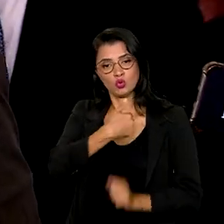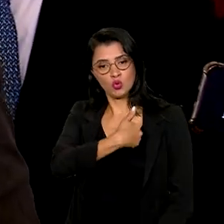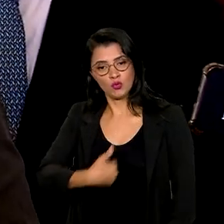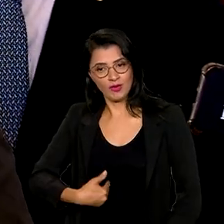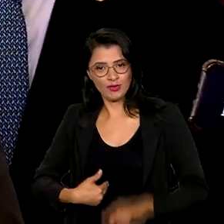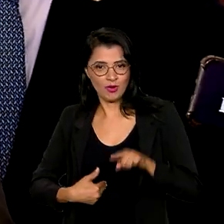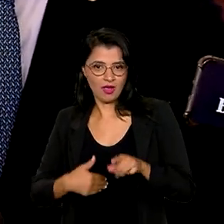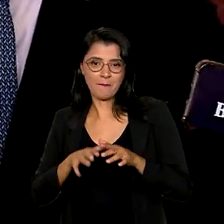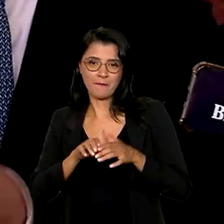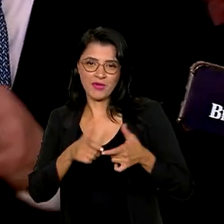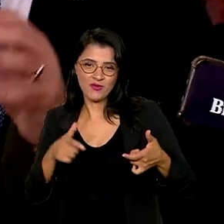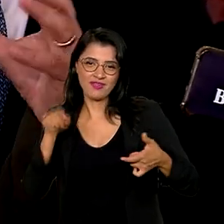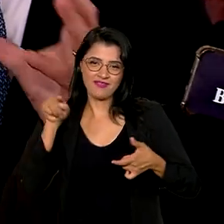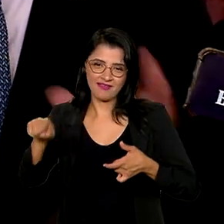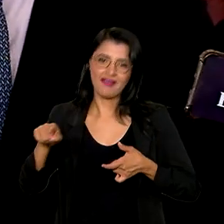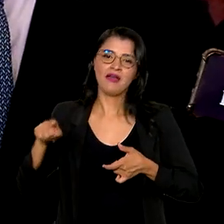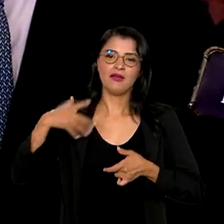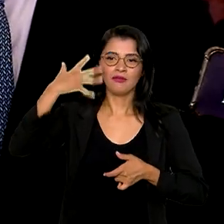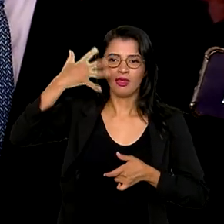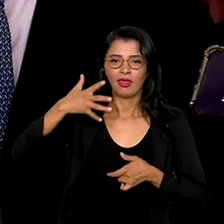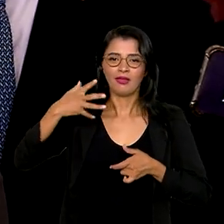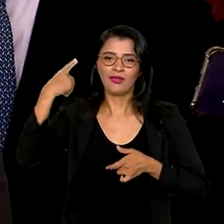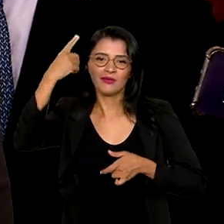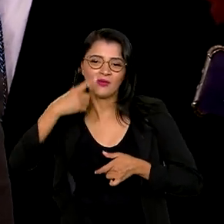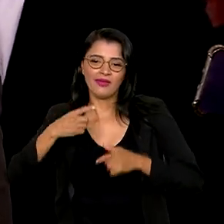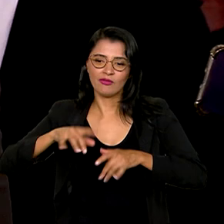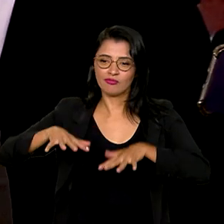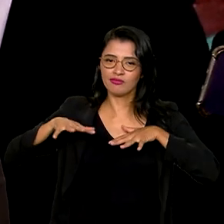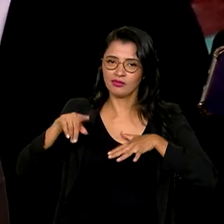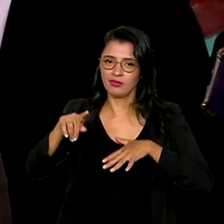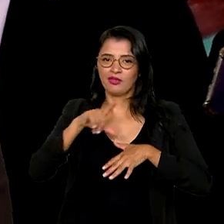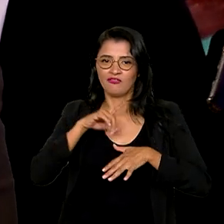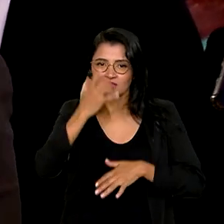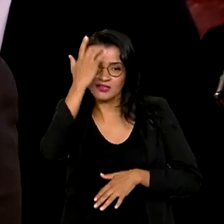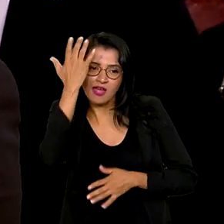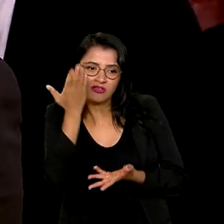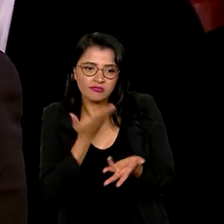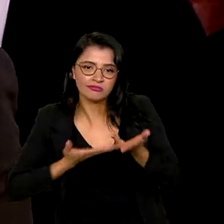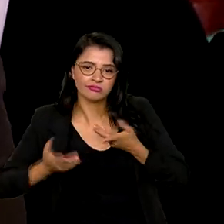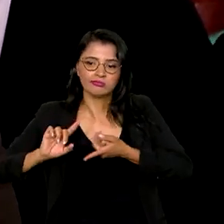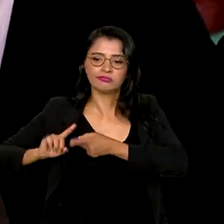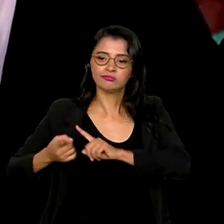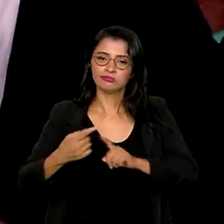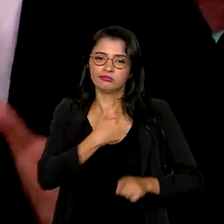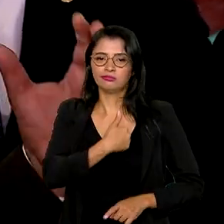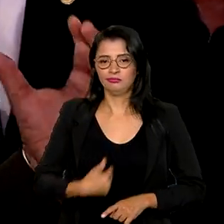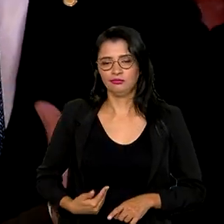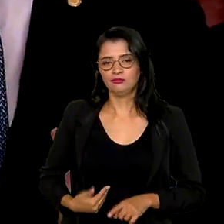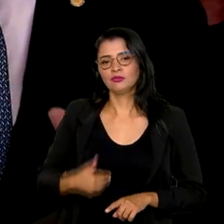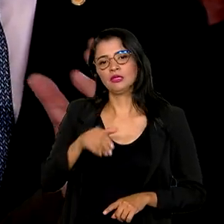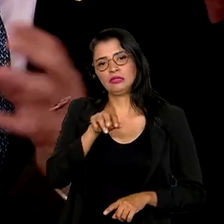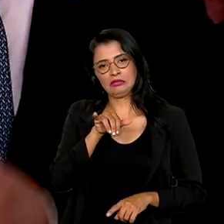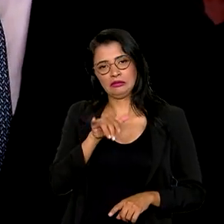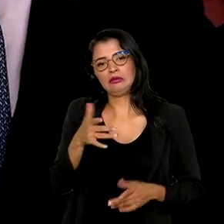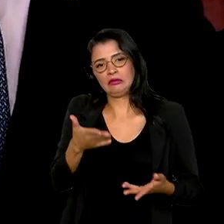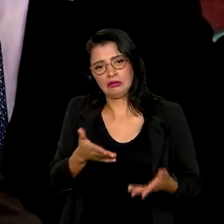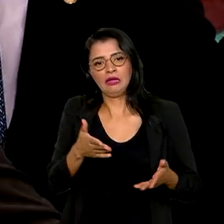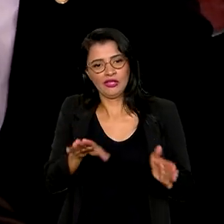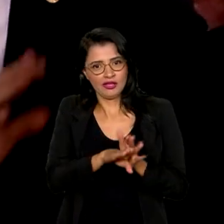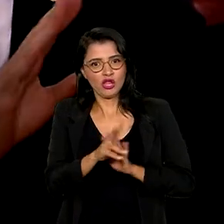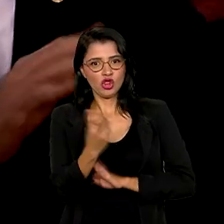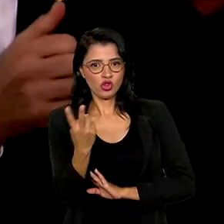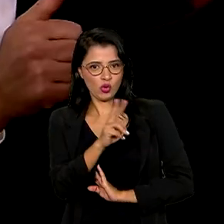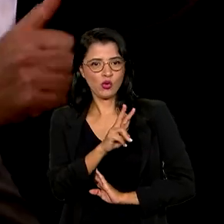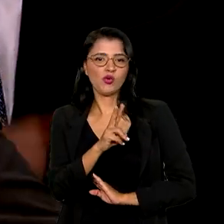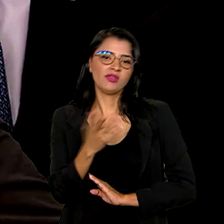maioria no Parlamento o governo tem que ter facilidade de de governar e naturalmente a chegada dois parlamentares